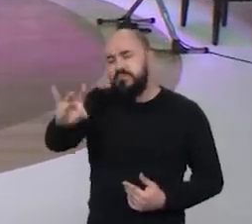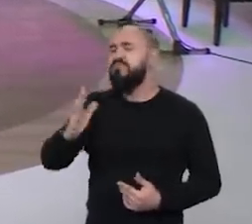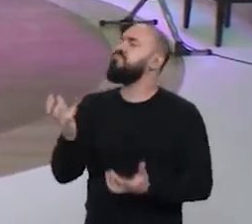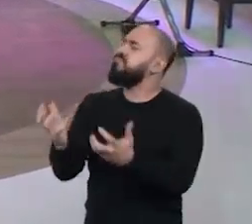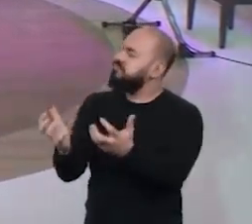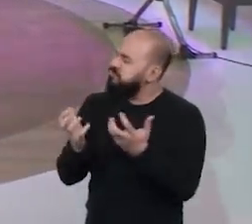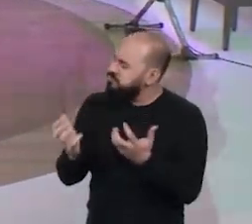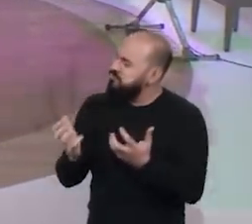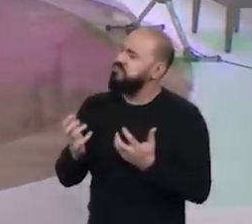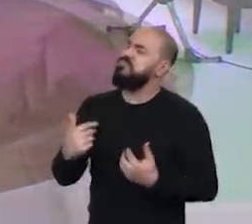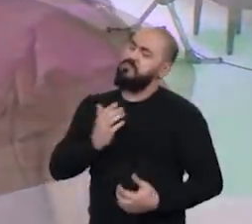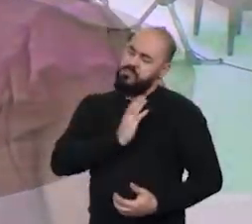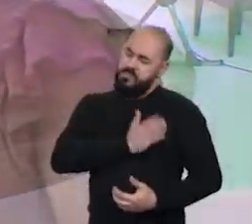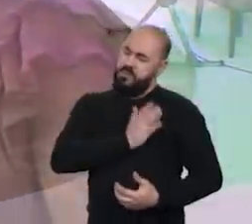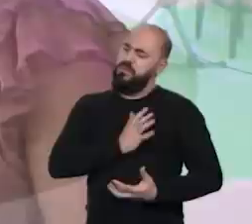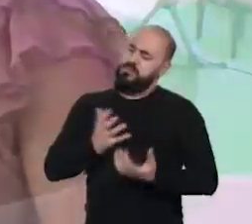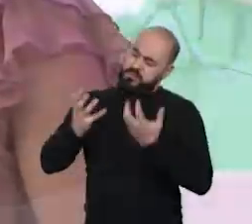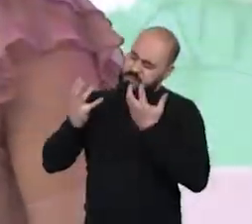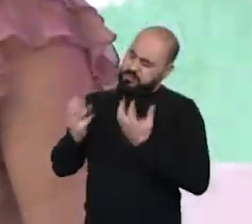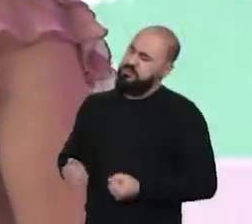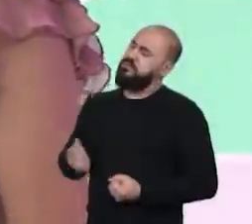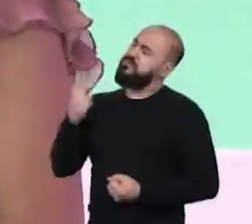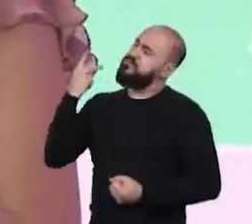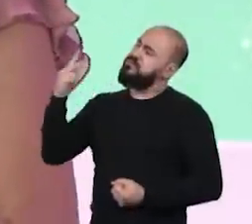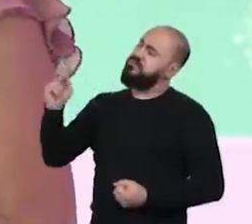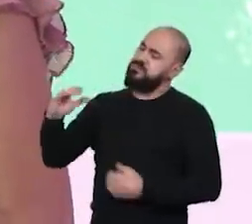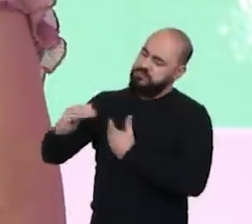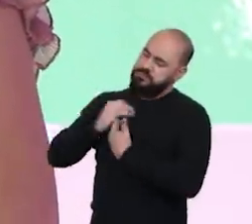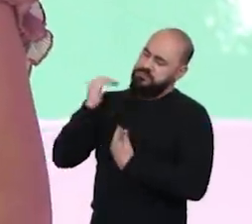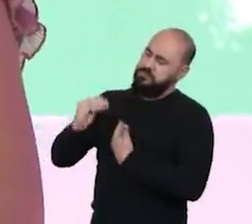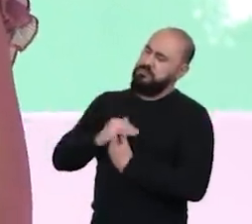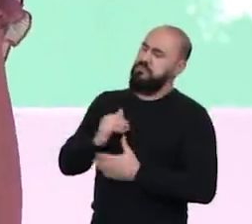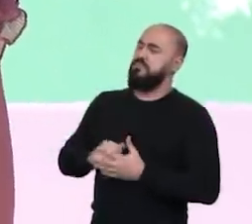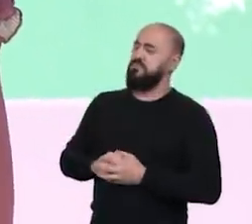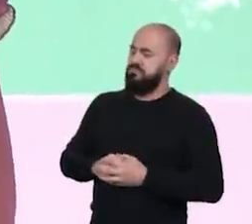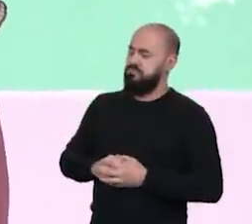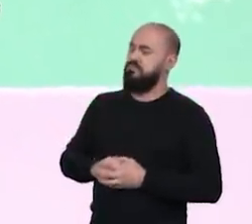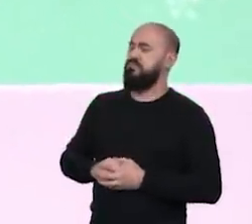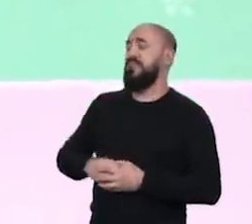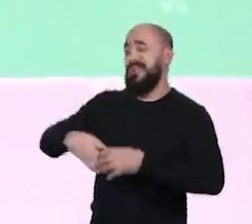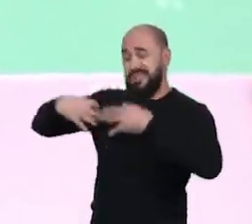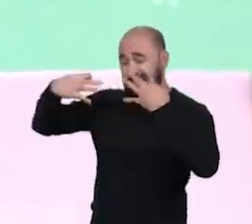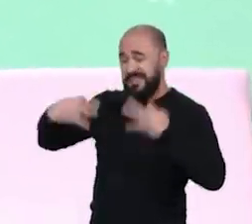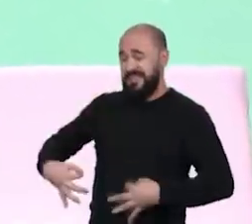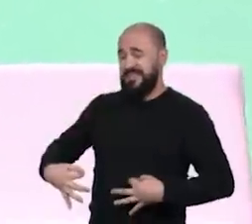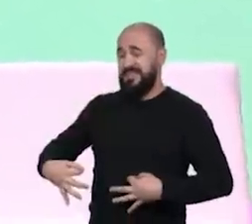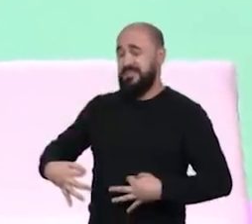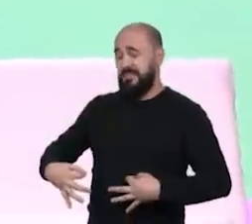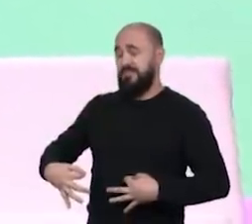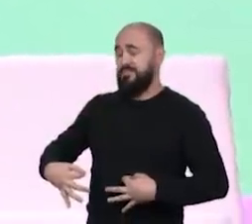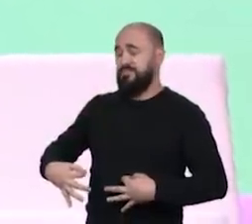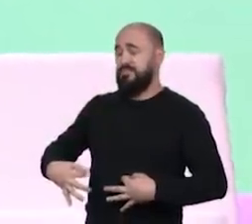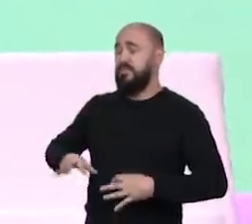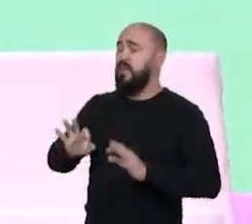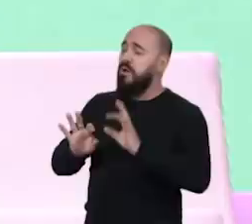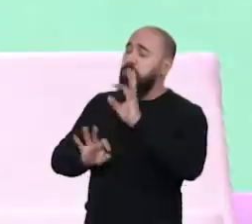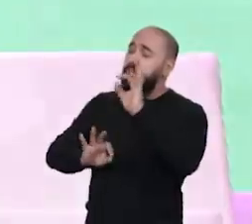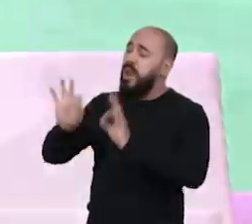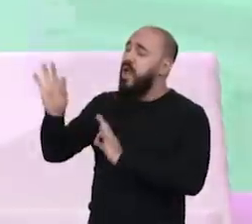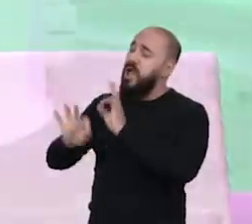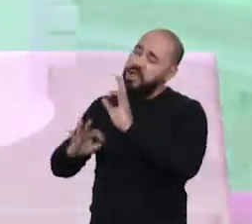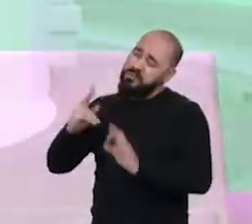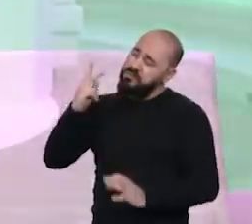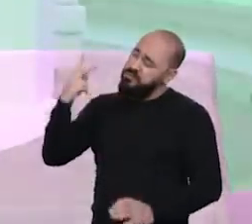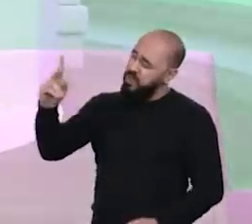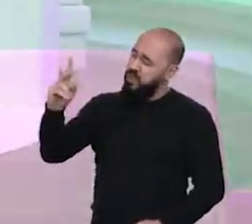coração que receba as Tuas instruções. Sobretudo, a certeza de que o plano da divindade